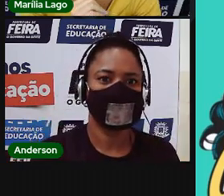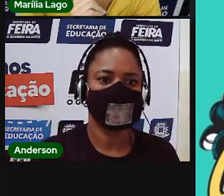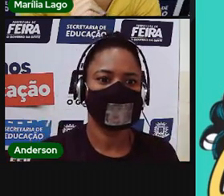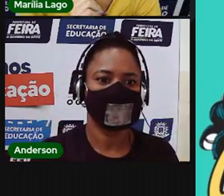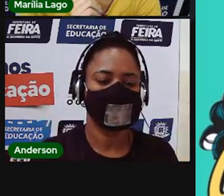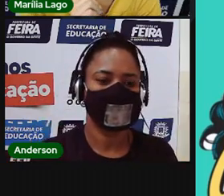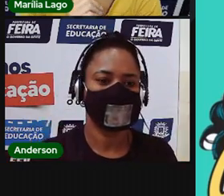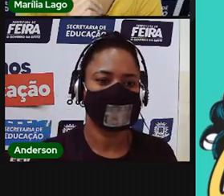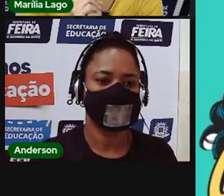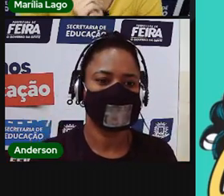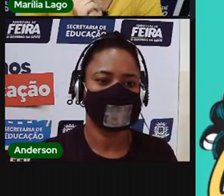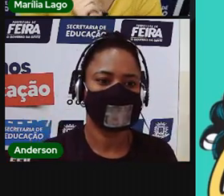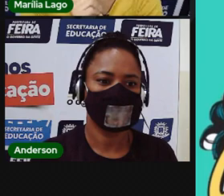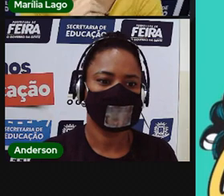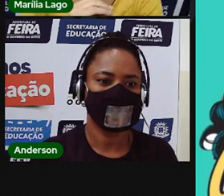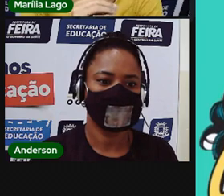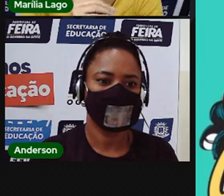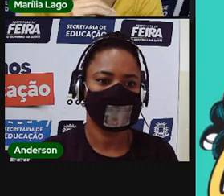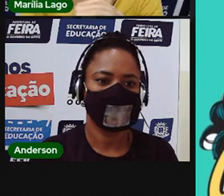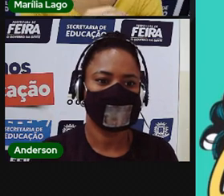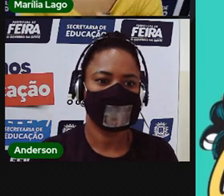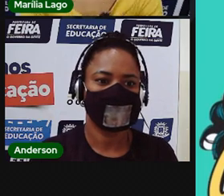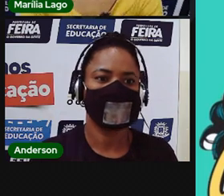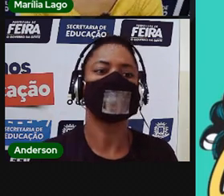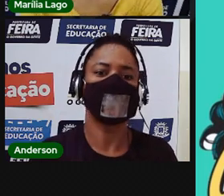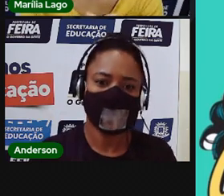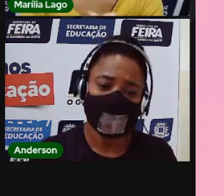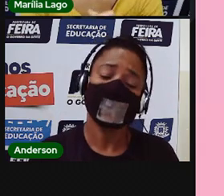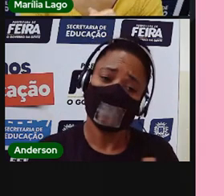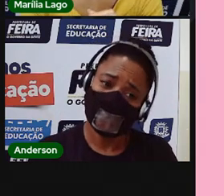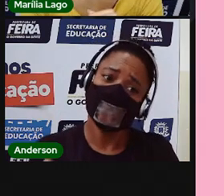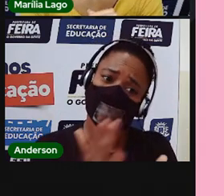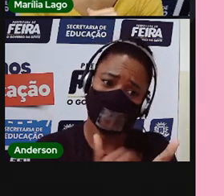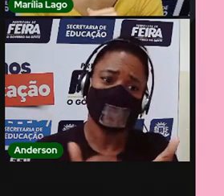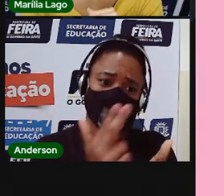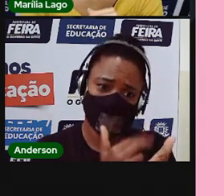Tô vendo aqui. Saber desenhar, sim.